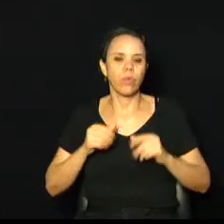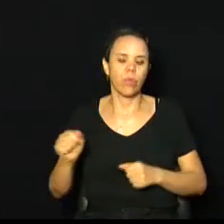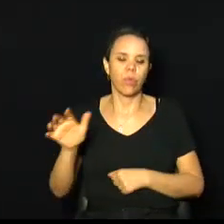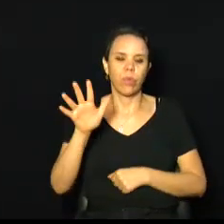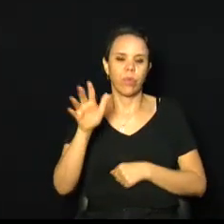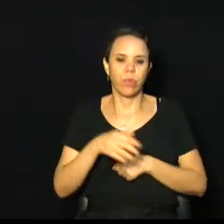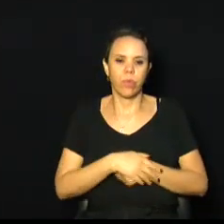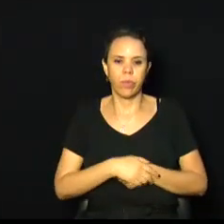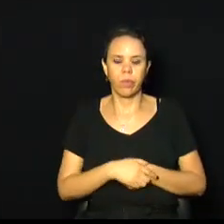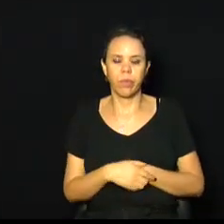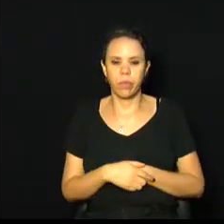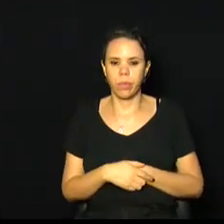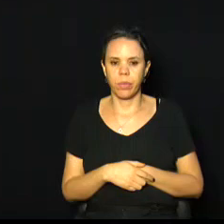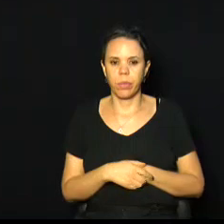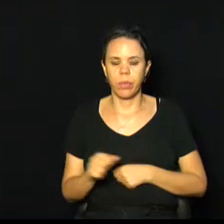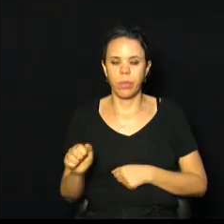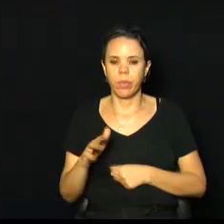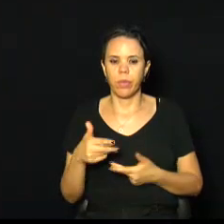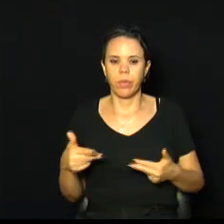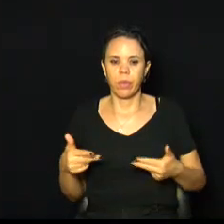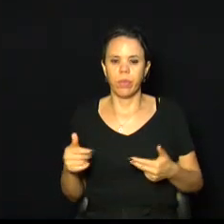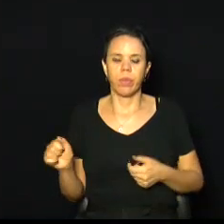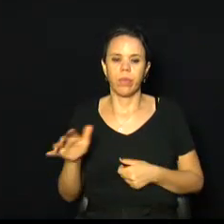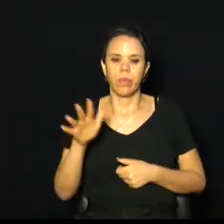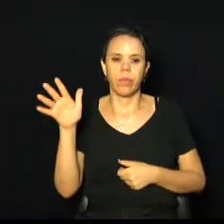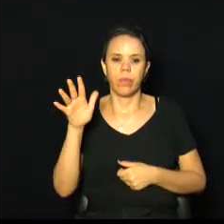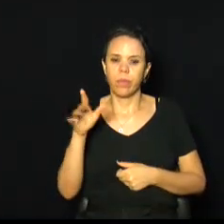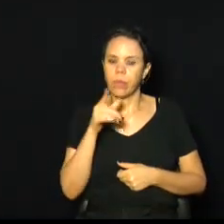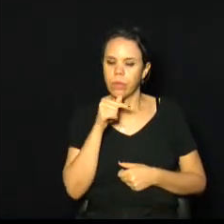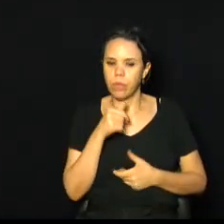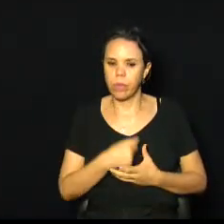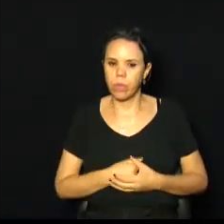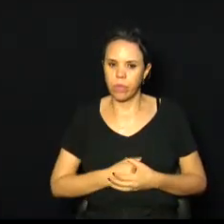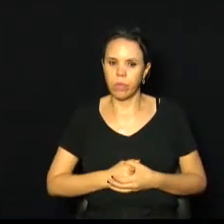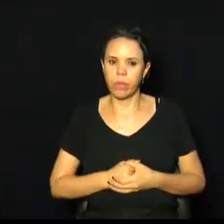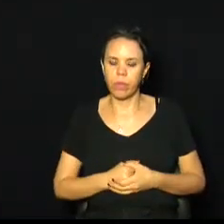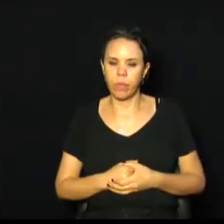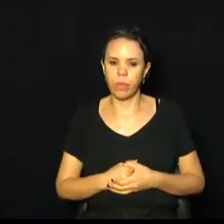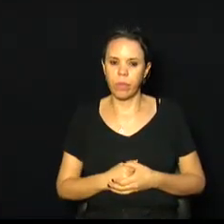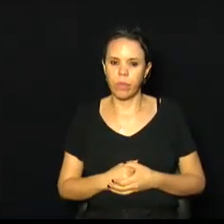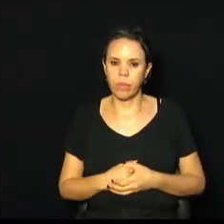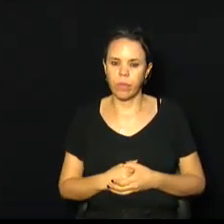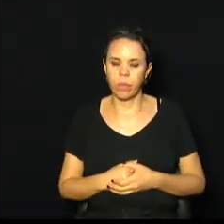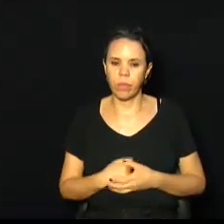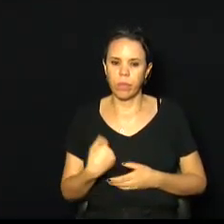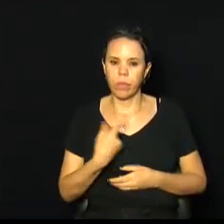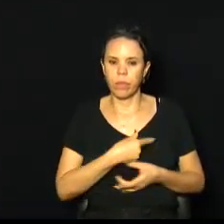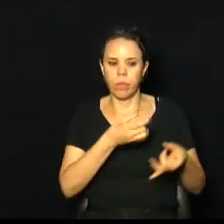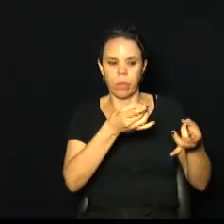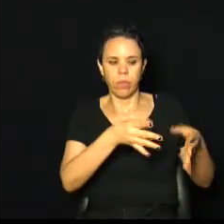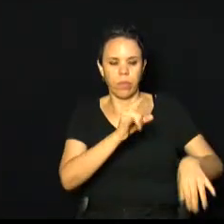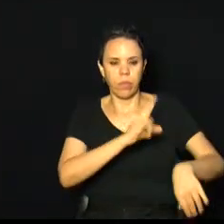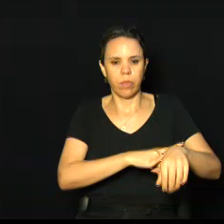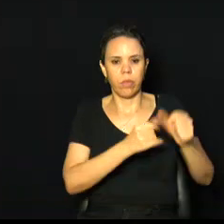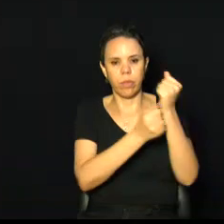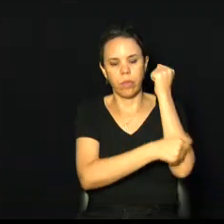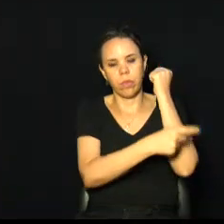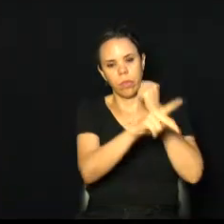caríssima, está ficando cada vez mais cara essa água, nós jogamos xixi e cocô